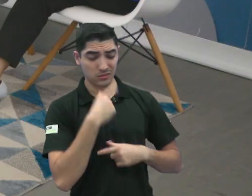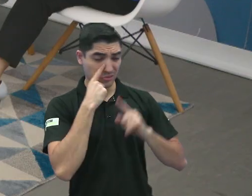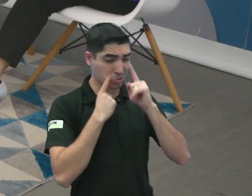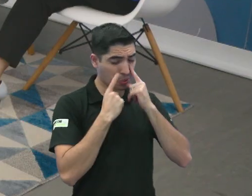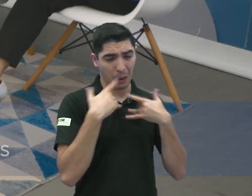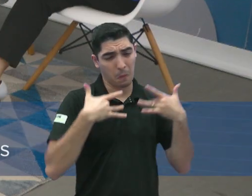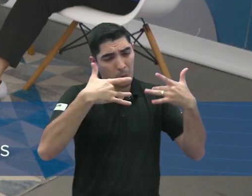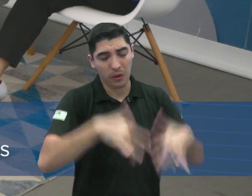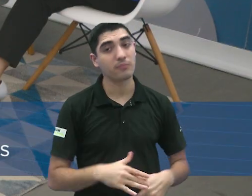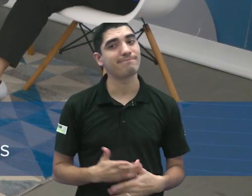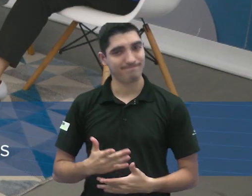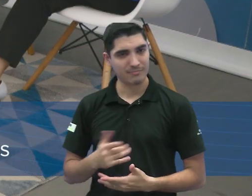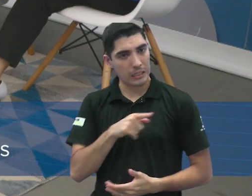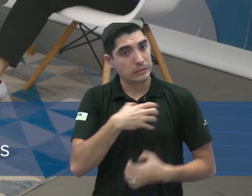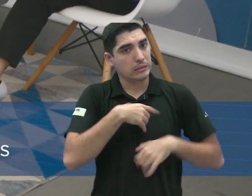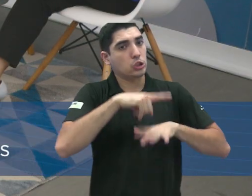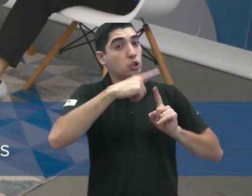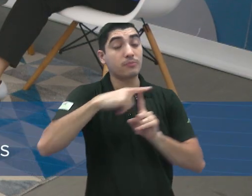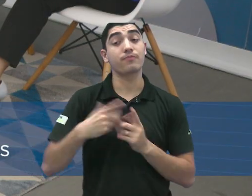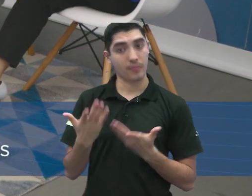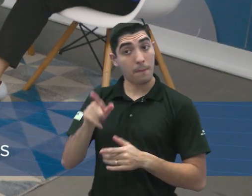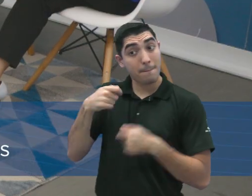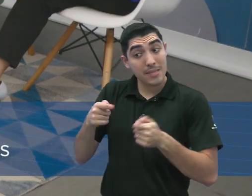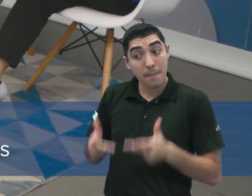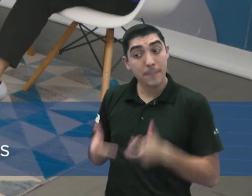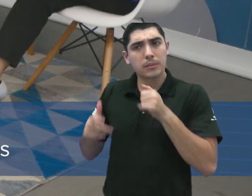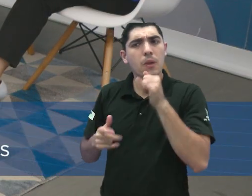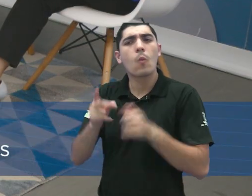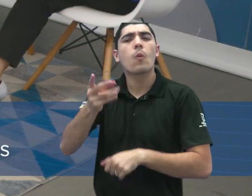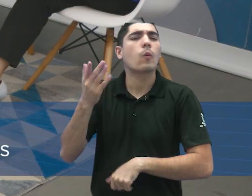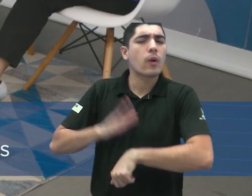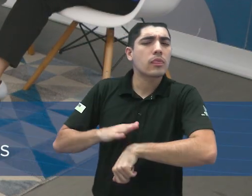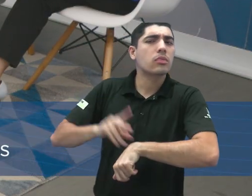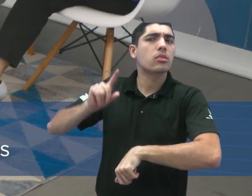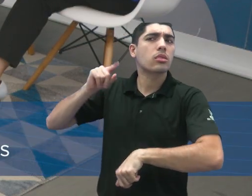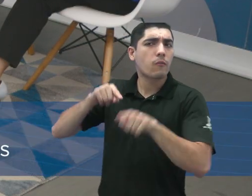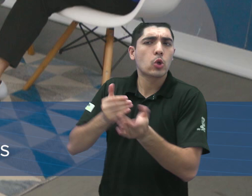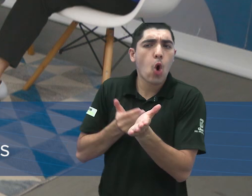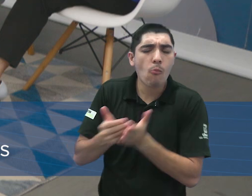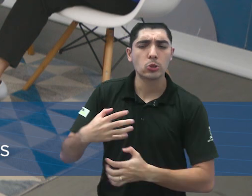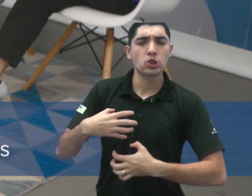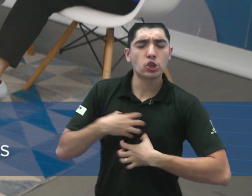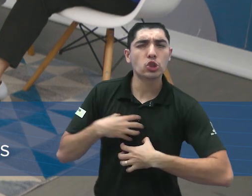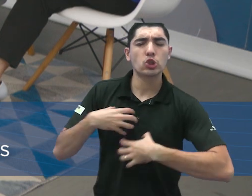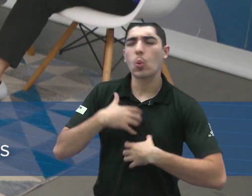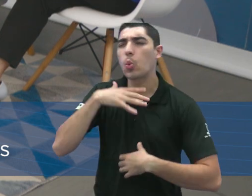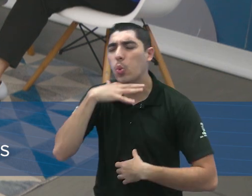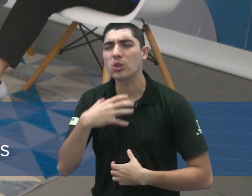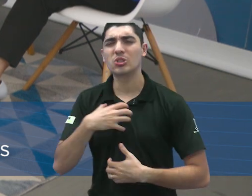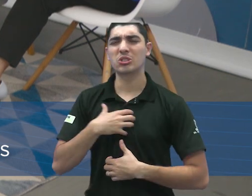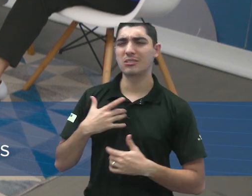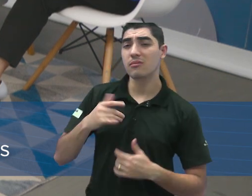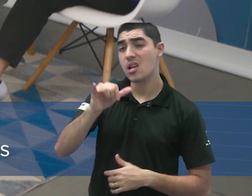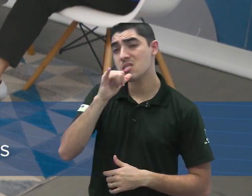Nós costumamos dizer assim, há quanto tempo algumas características já estão sendo apresentadas por essa pessoa, né?